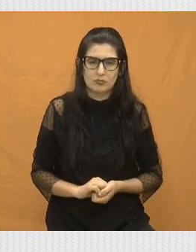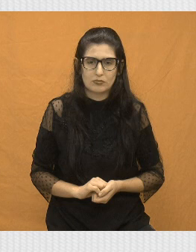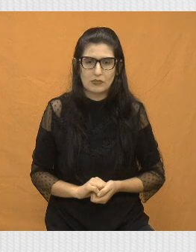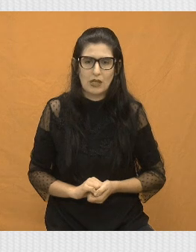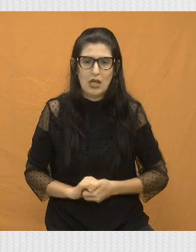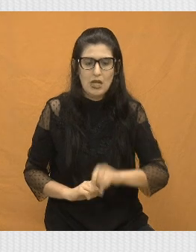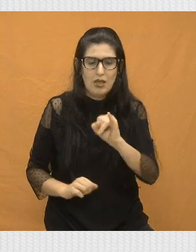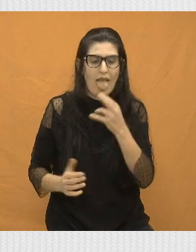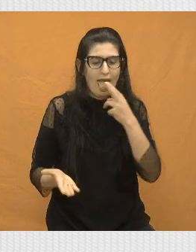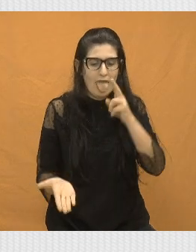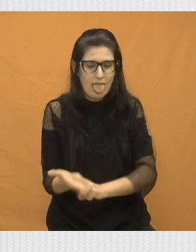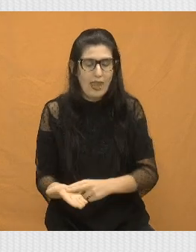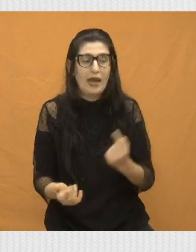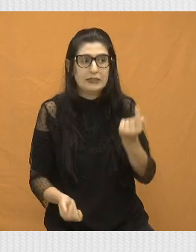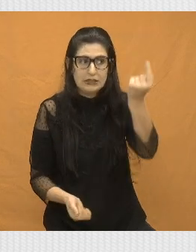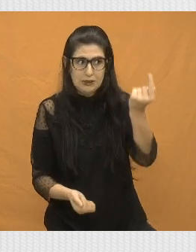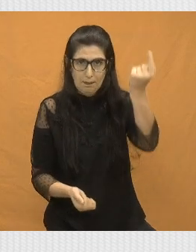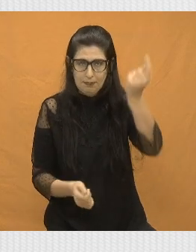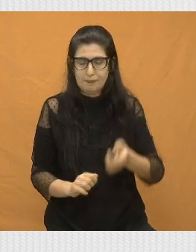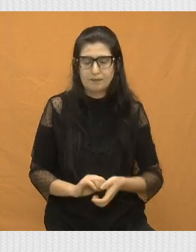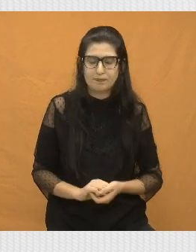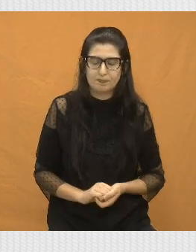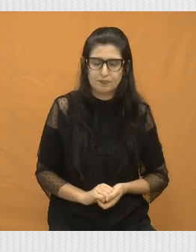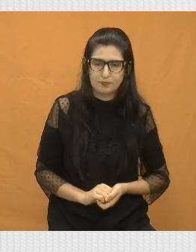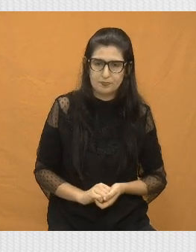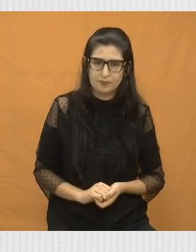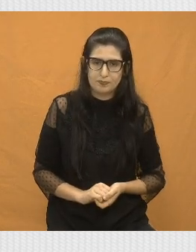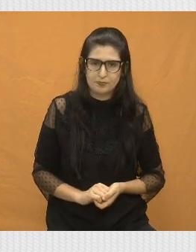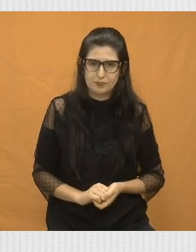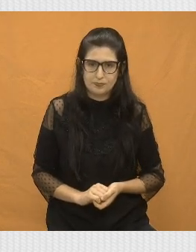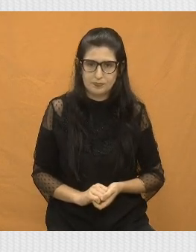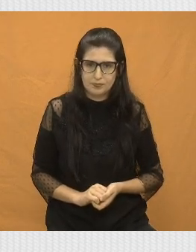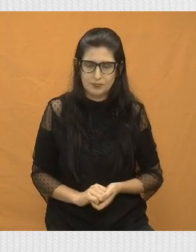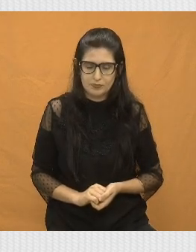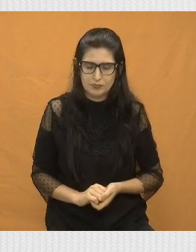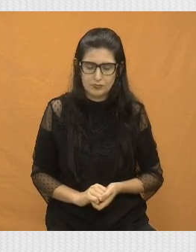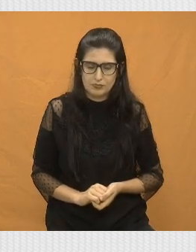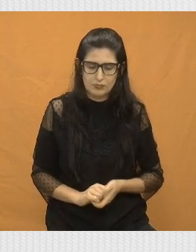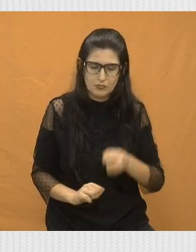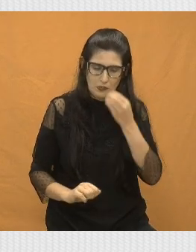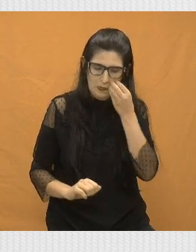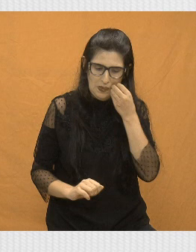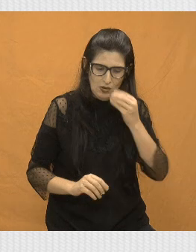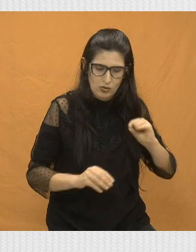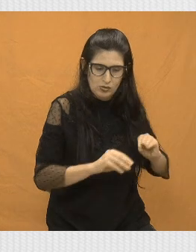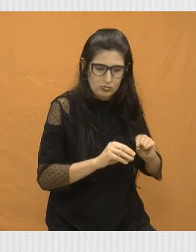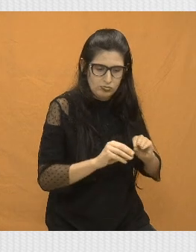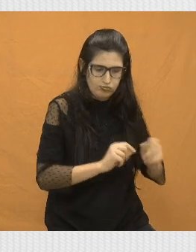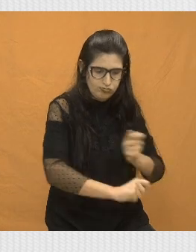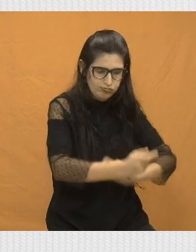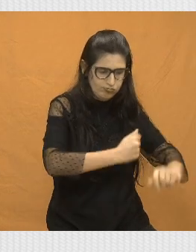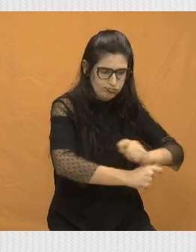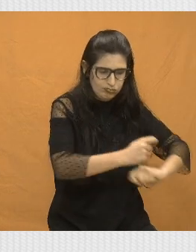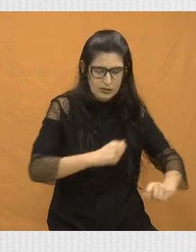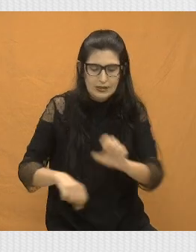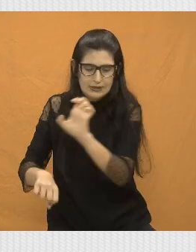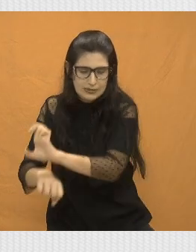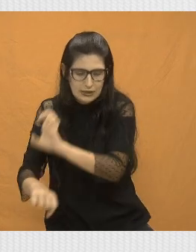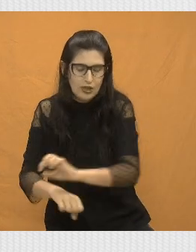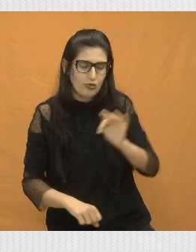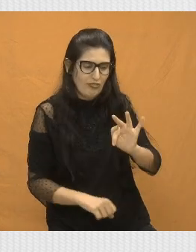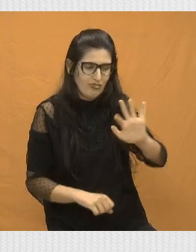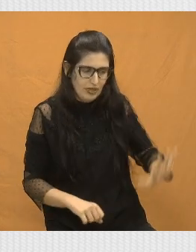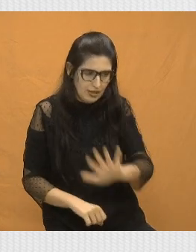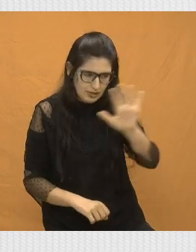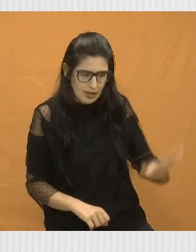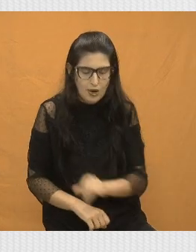cima. Tá? Então, retomando, as transferências correntes, nós podemos encontrar tanto as estaduais e federais, como, por